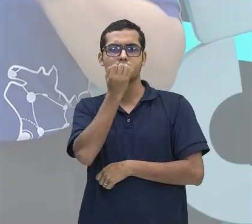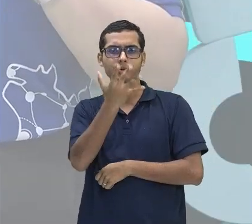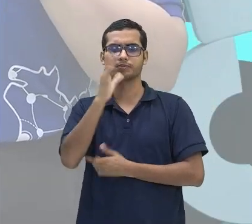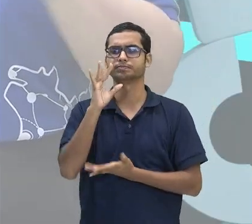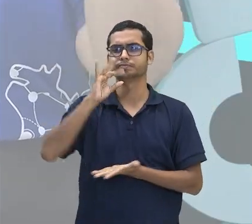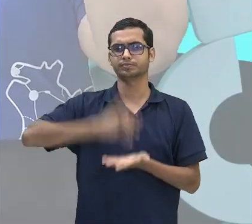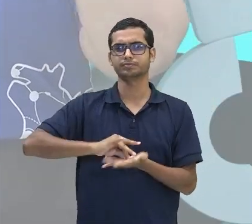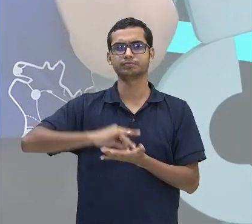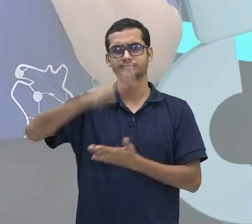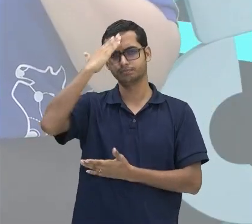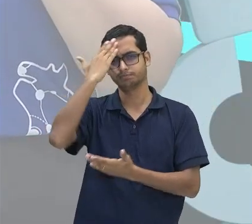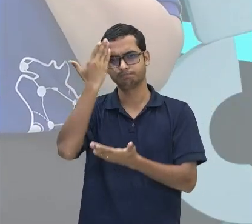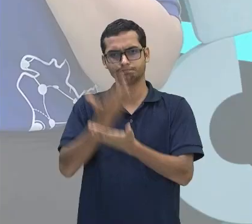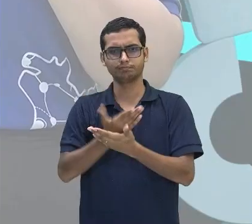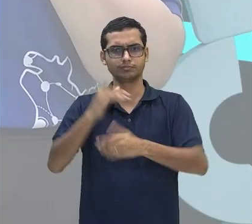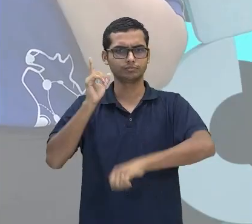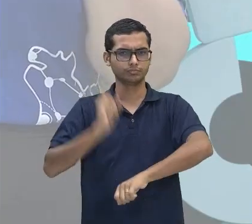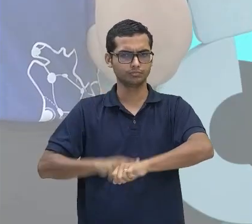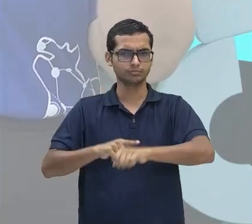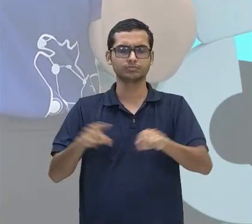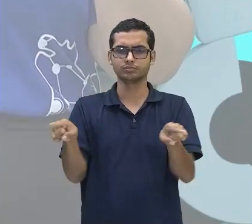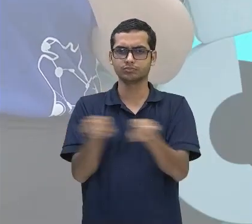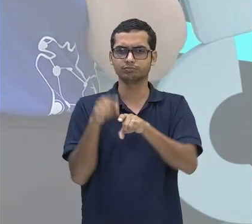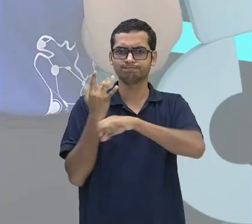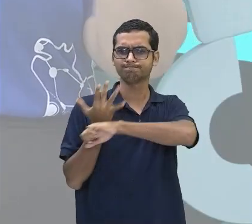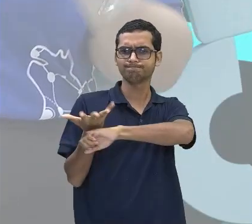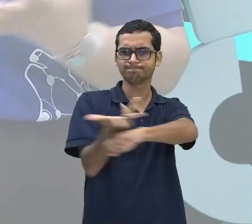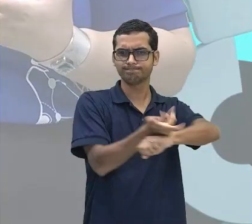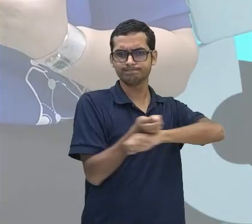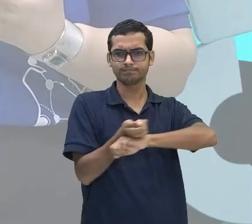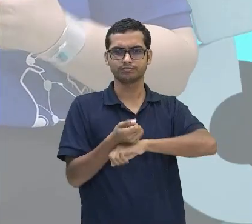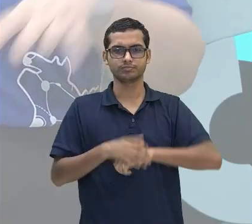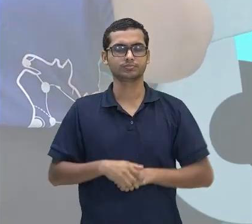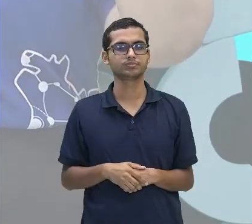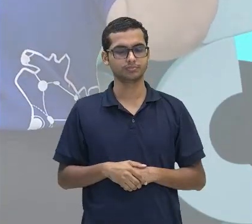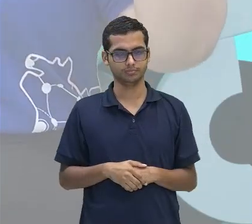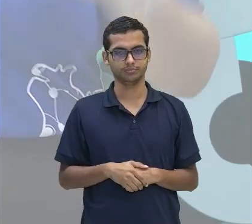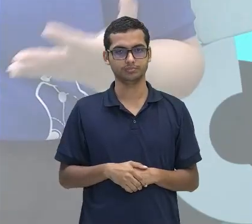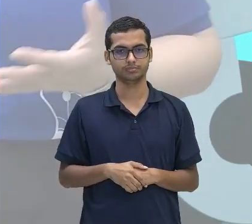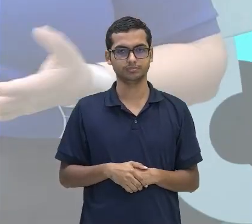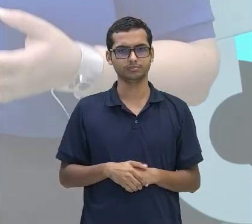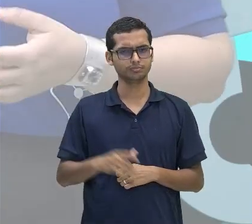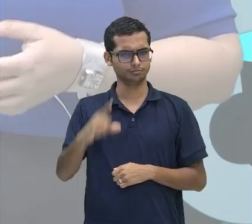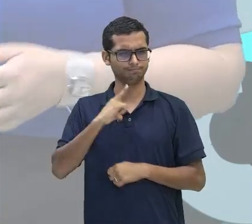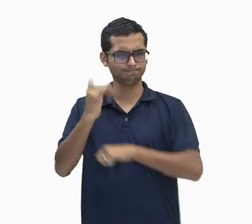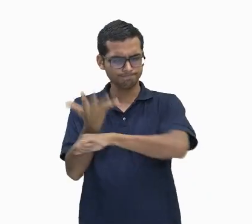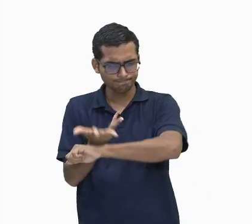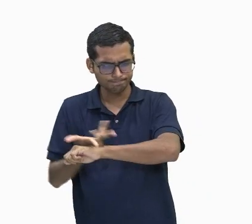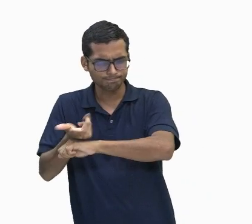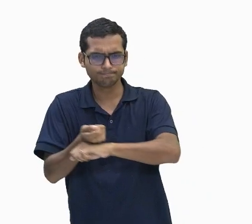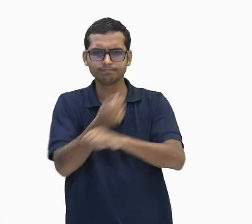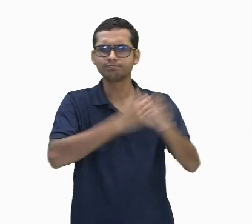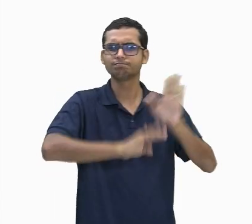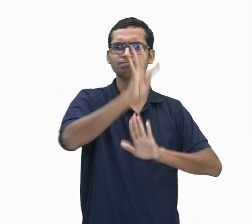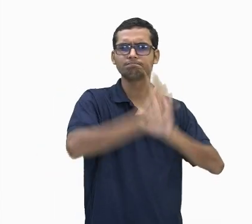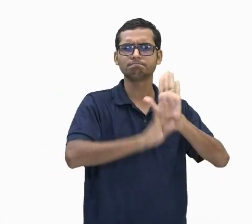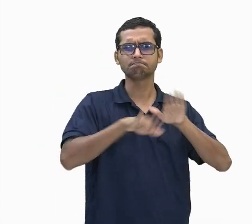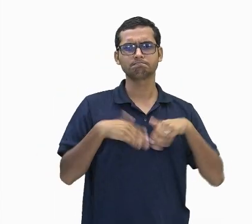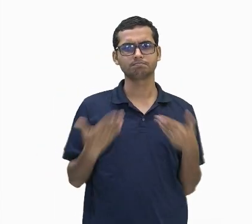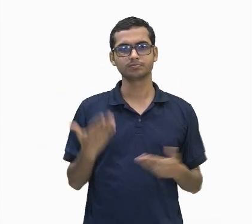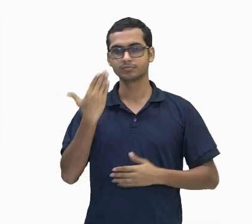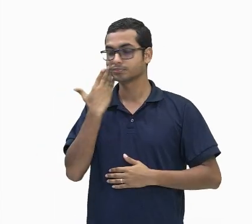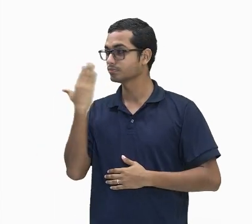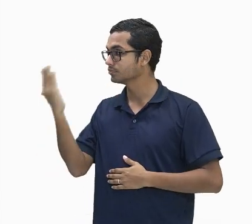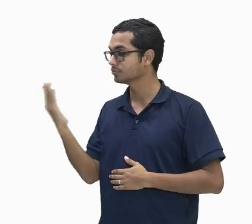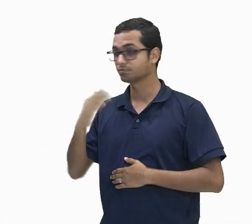para o convencimento, para a persuasão. E aí a gente fala muito da persuasão, mas que textos são esses? Olhem só. Então o